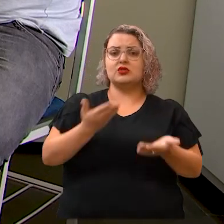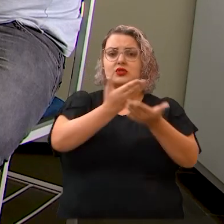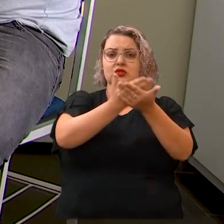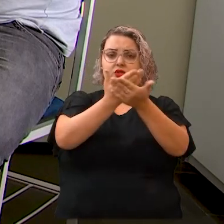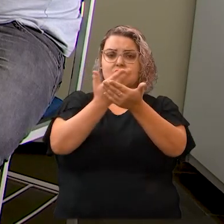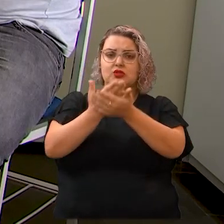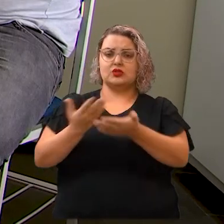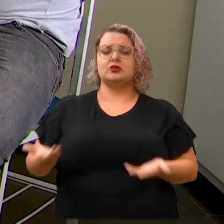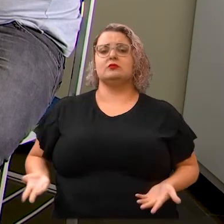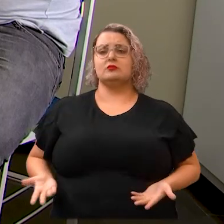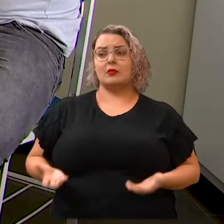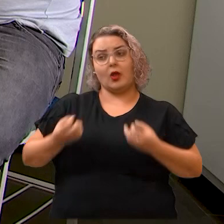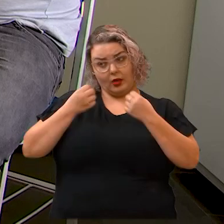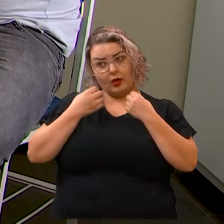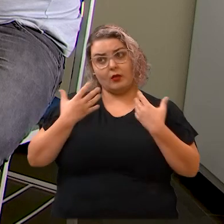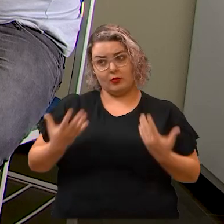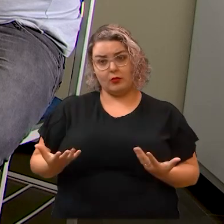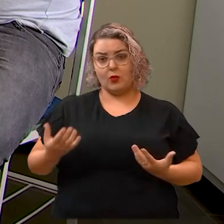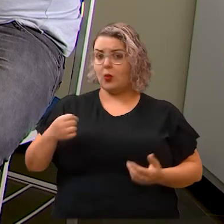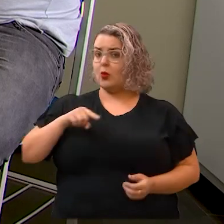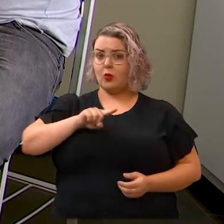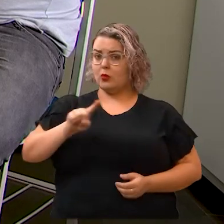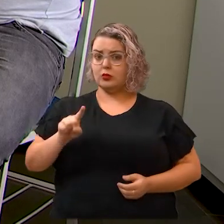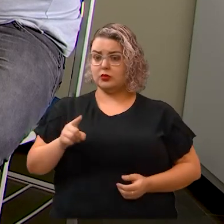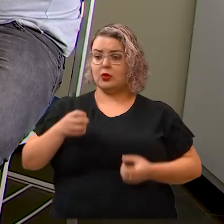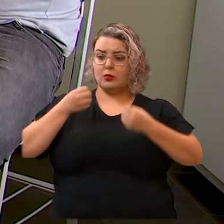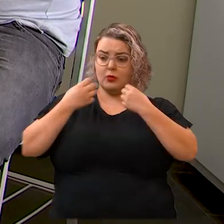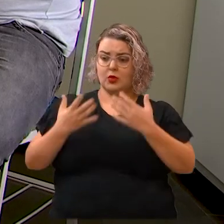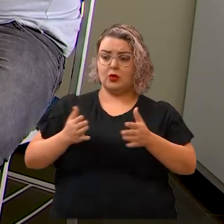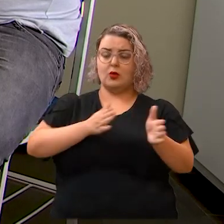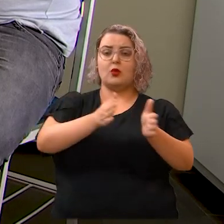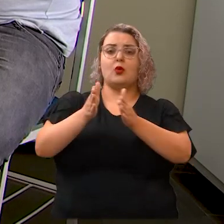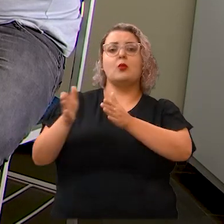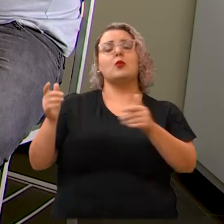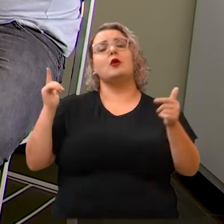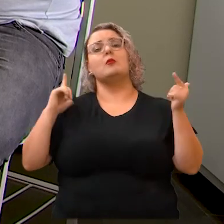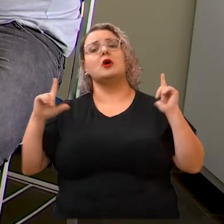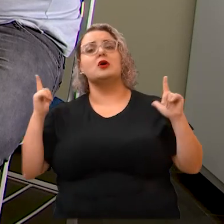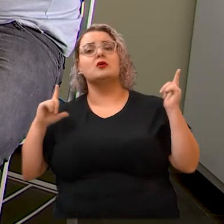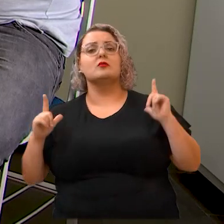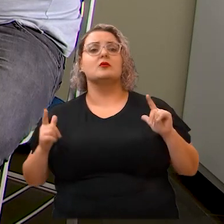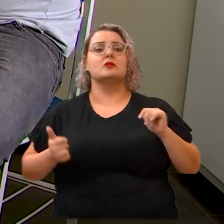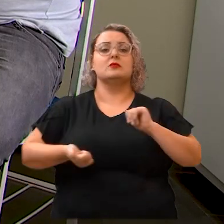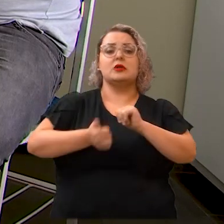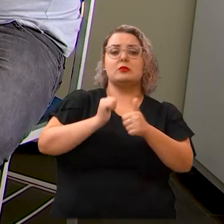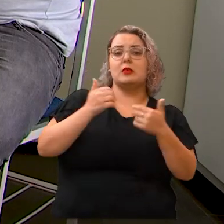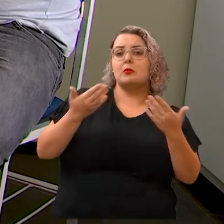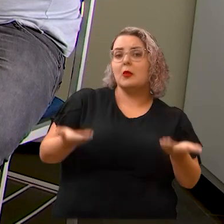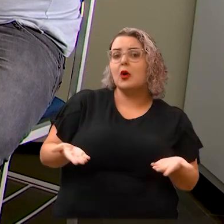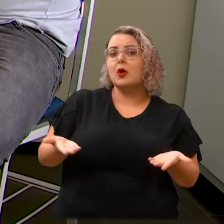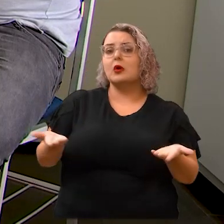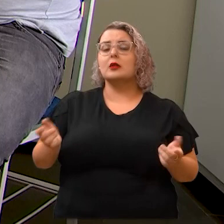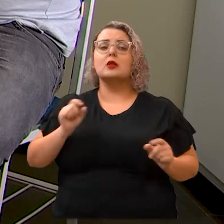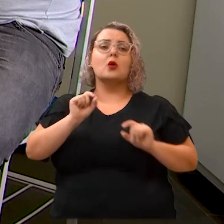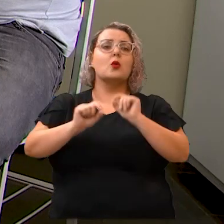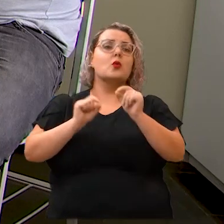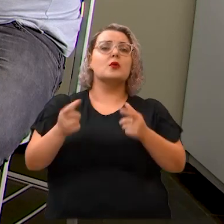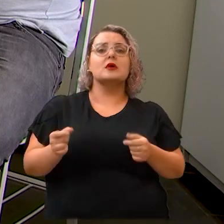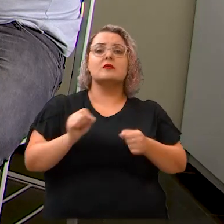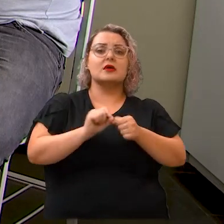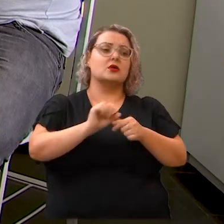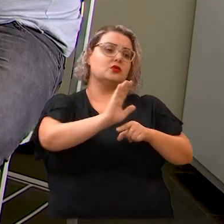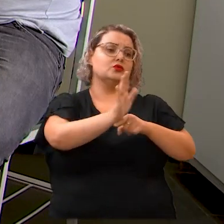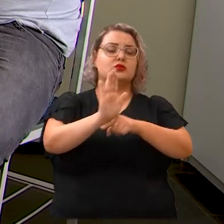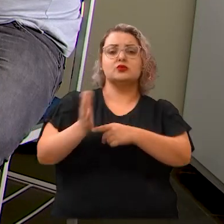de estudo é bom ou não é bom você ter os seus momentos de lazer vai jogar uma bola enfim